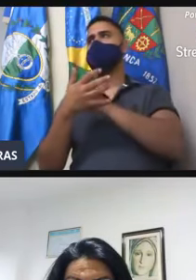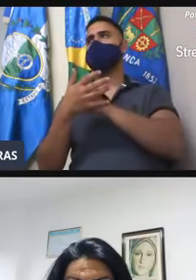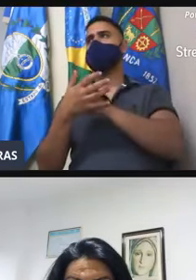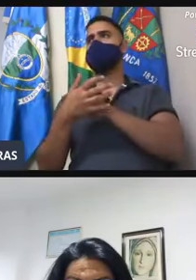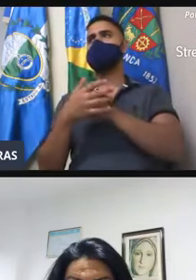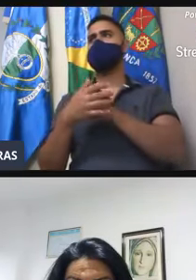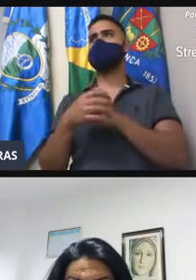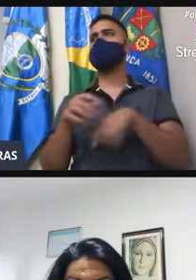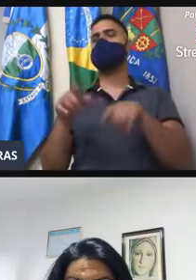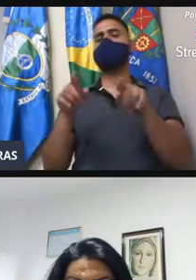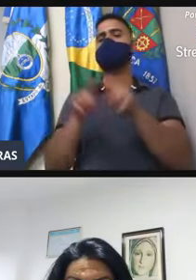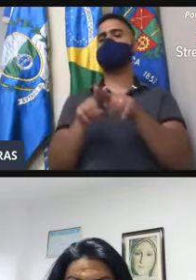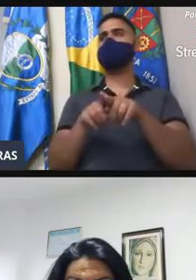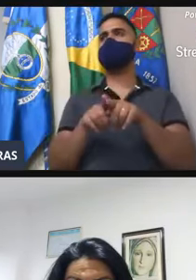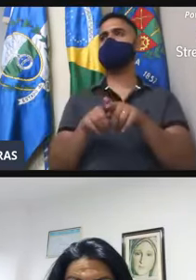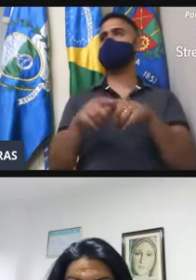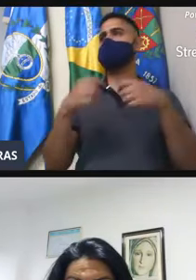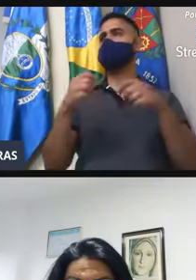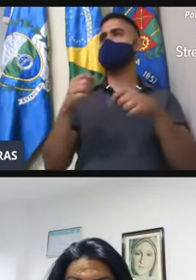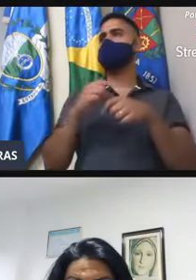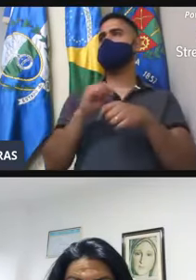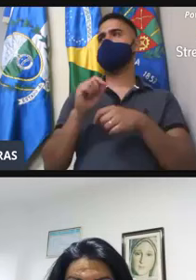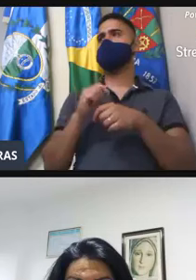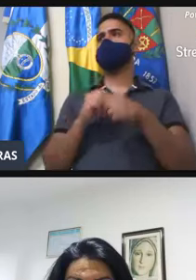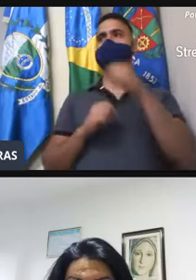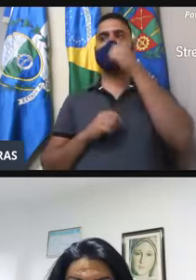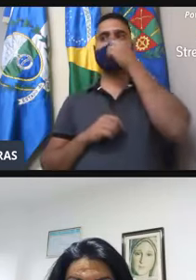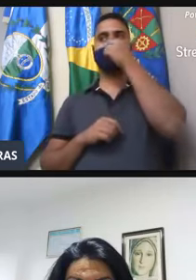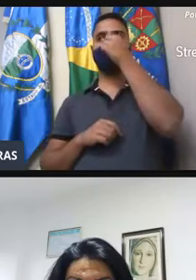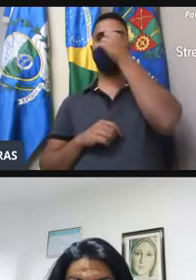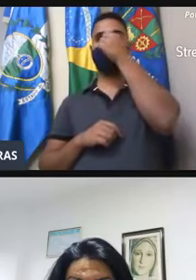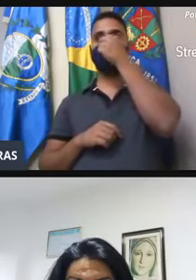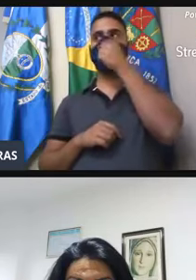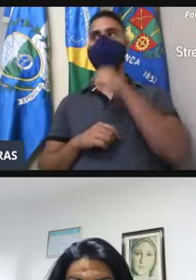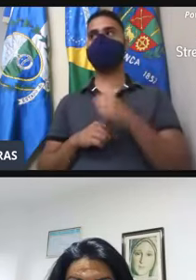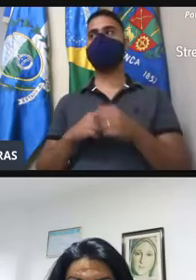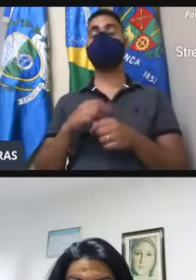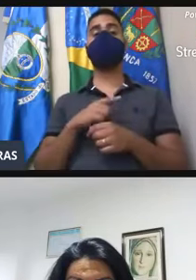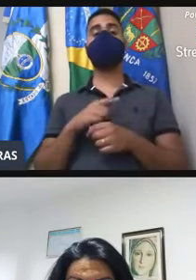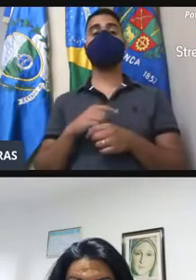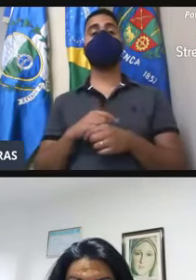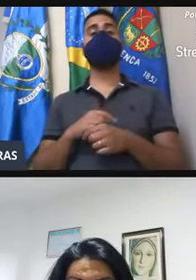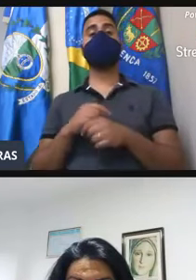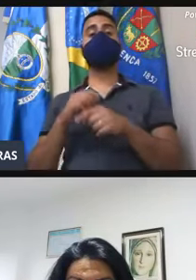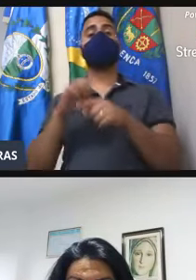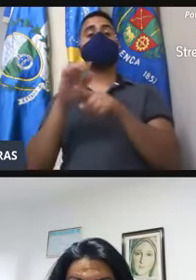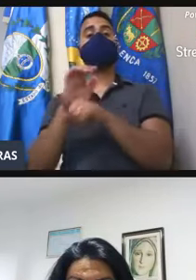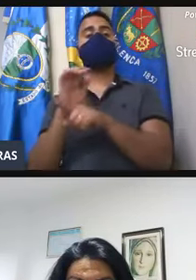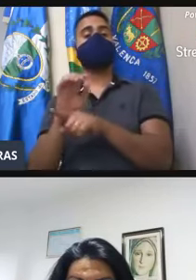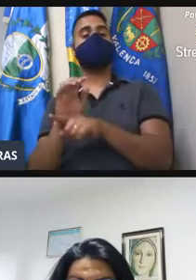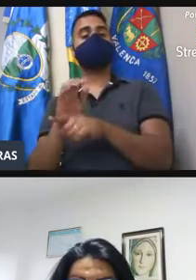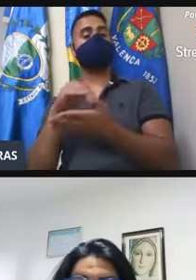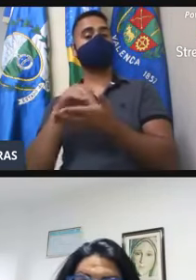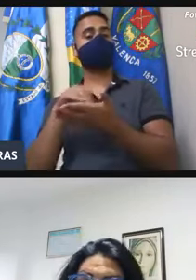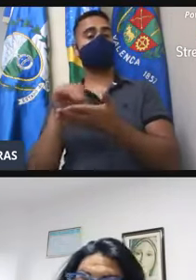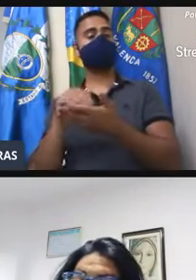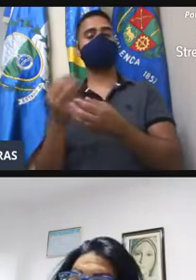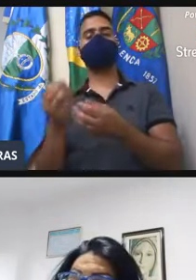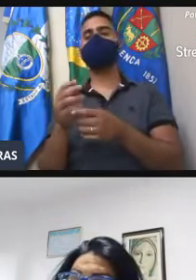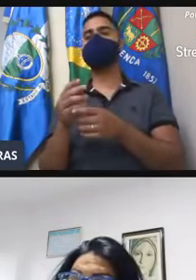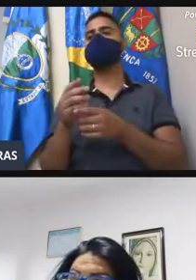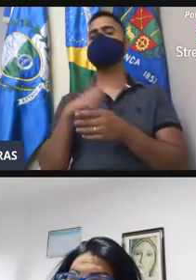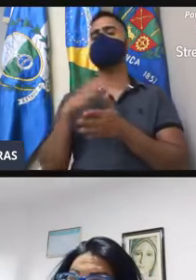ter oportunidade, que a gente sabe que às vezes tem recurso que tem que ser